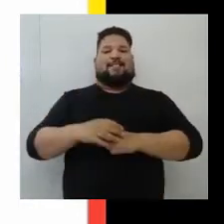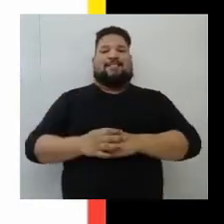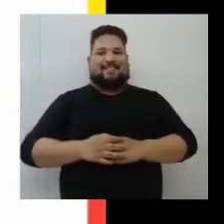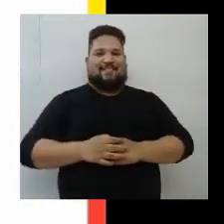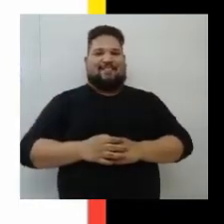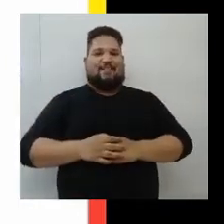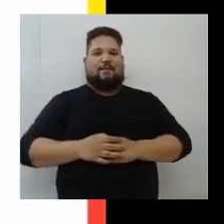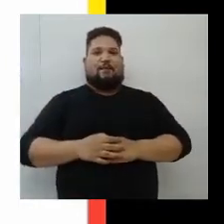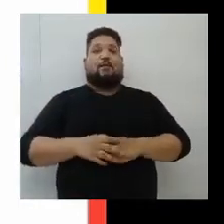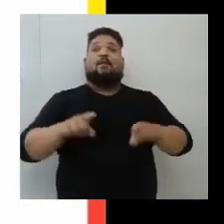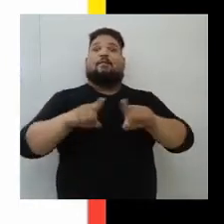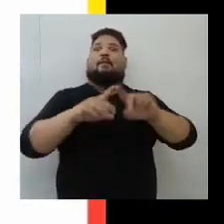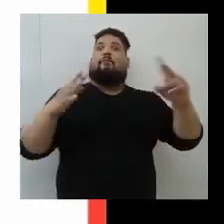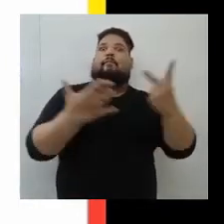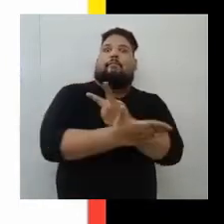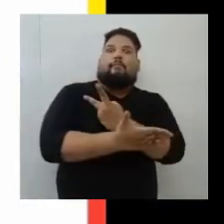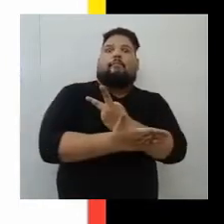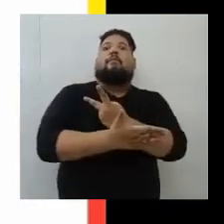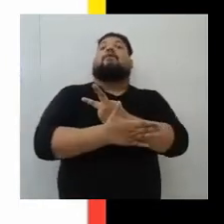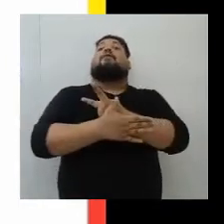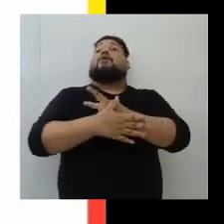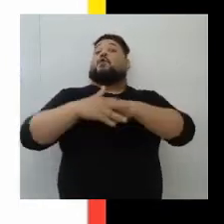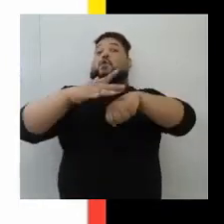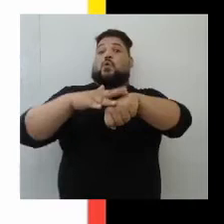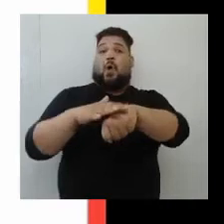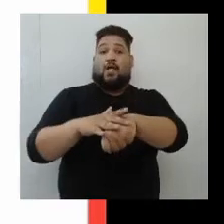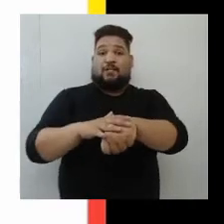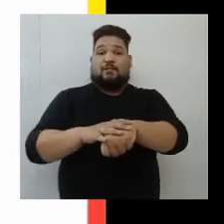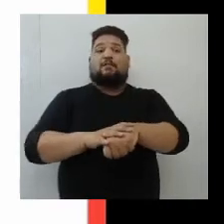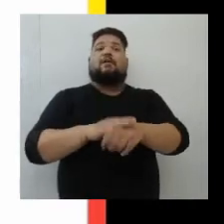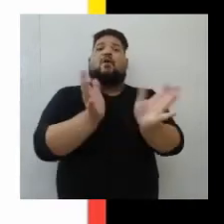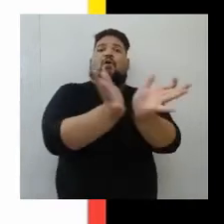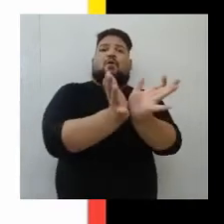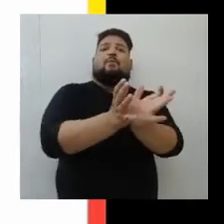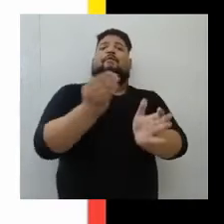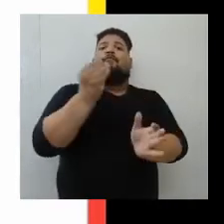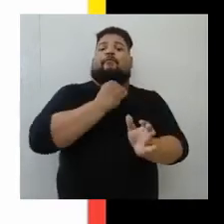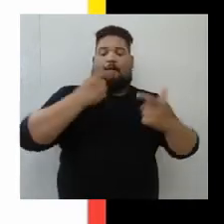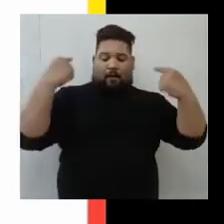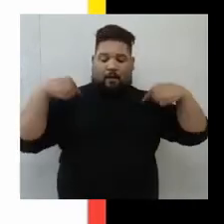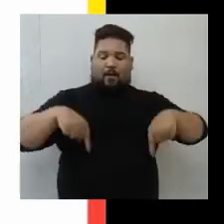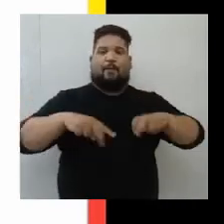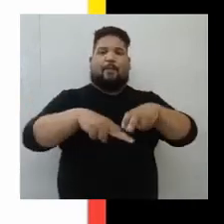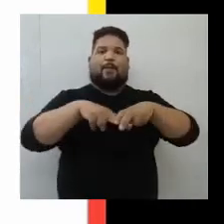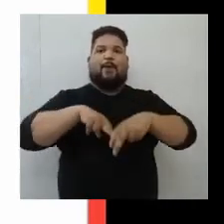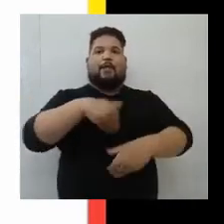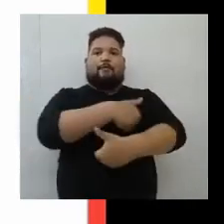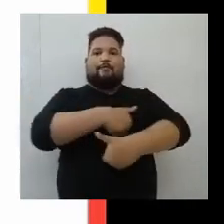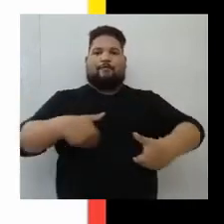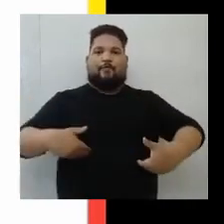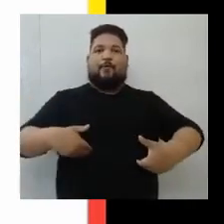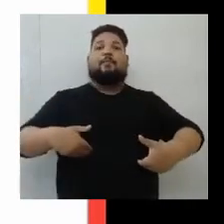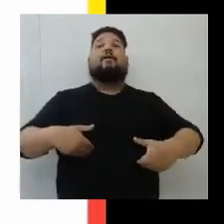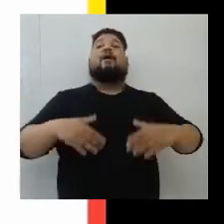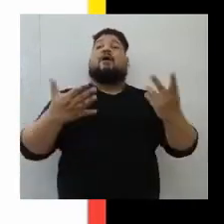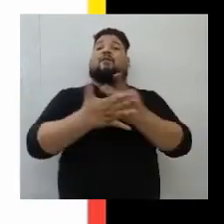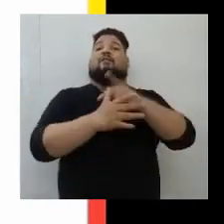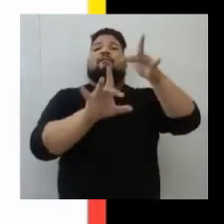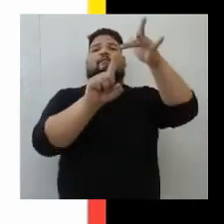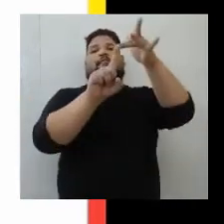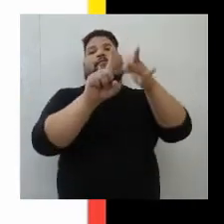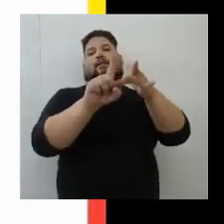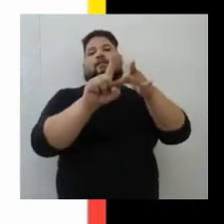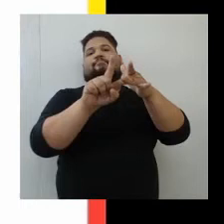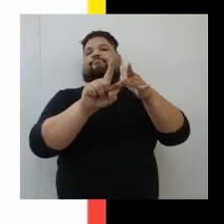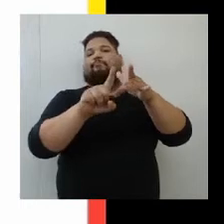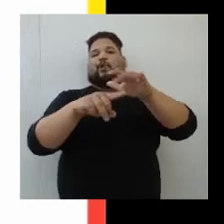Surtos epidêmicos. Uma população fragilizada pela fome é vítima principal das doenças